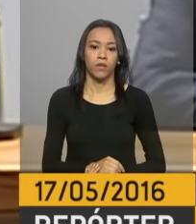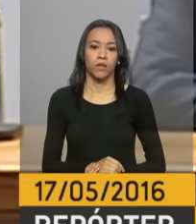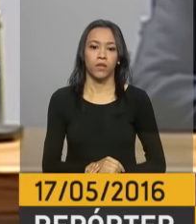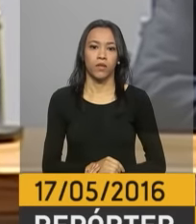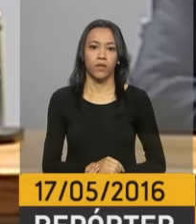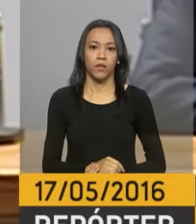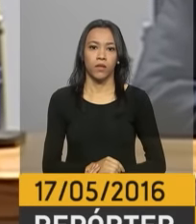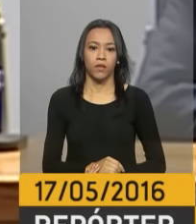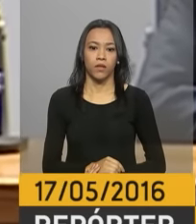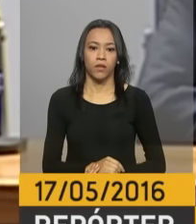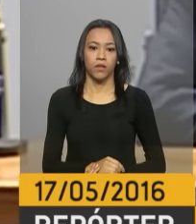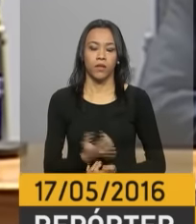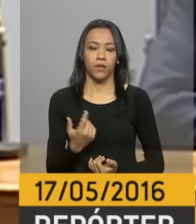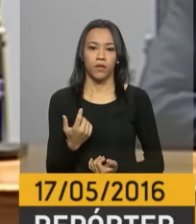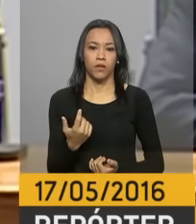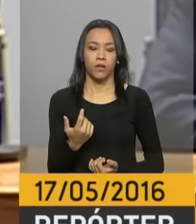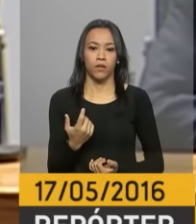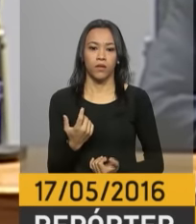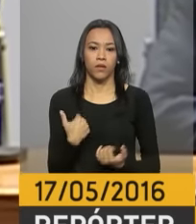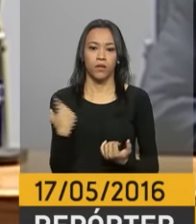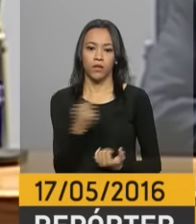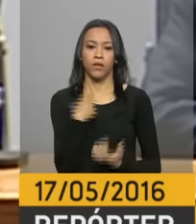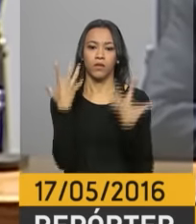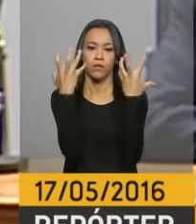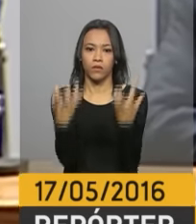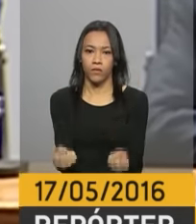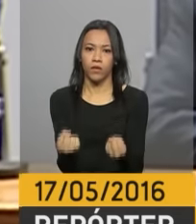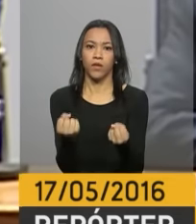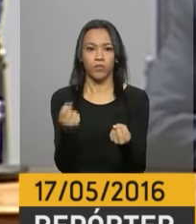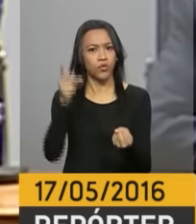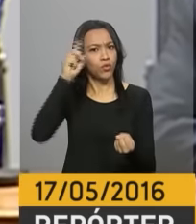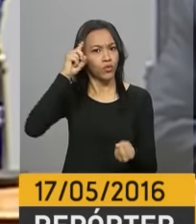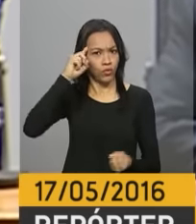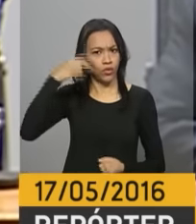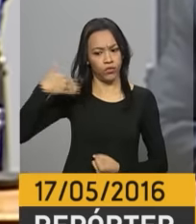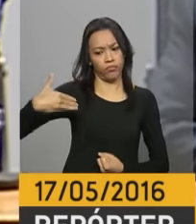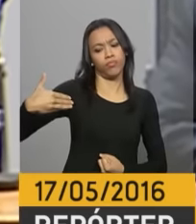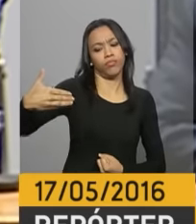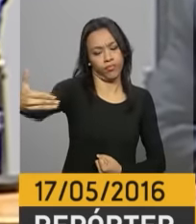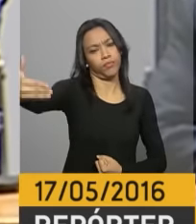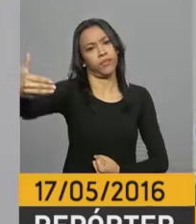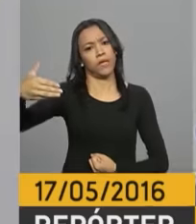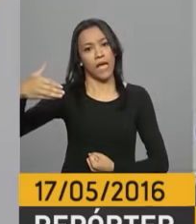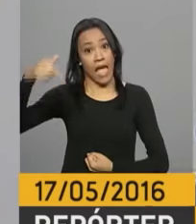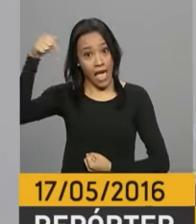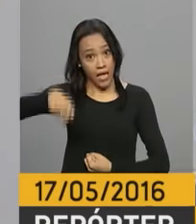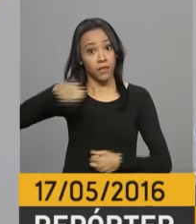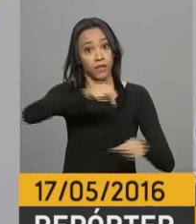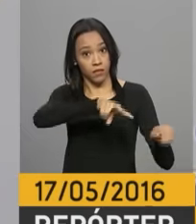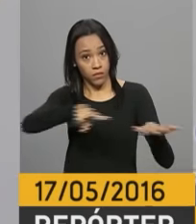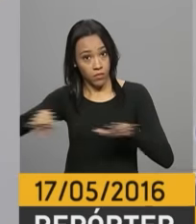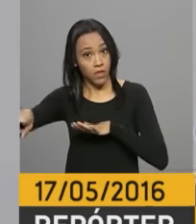Então é o seguinte, nós vamos estar nos próximos dias com prioridade total esta semana,